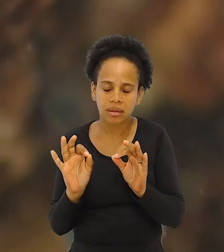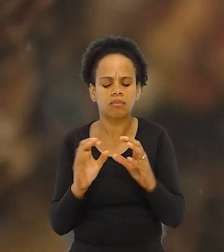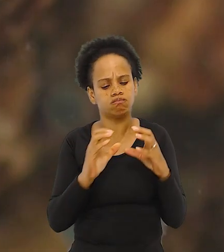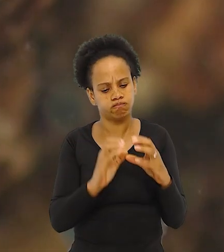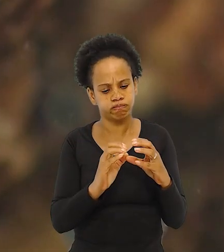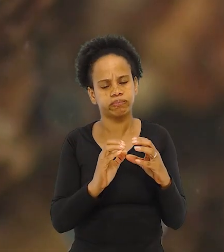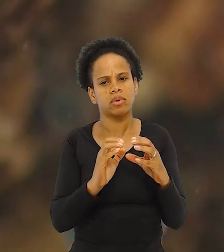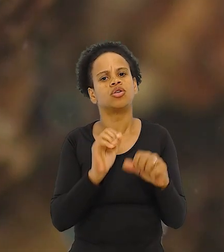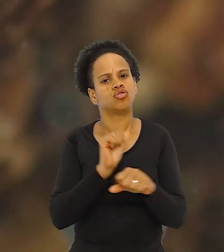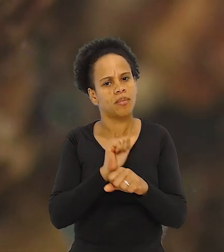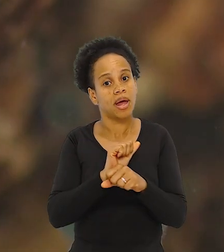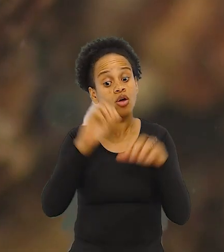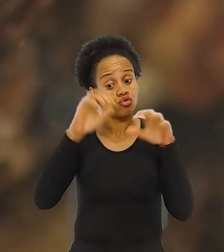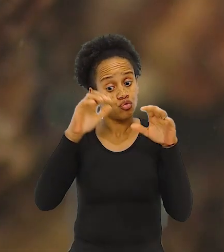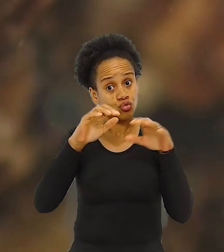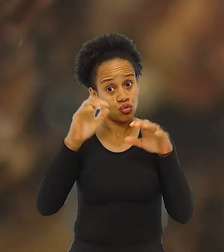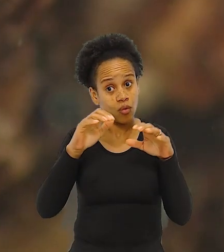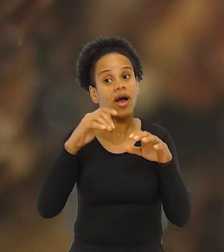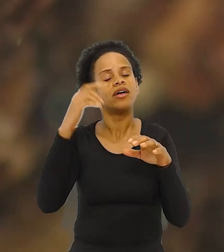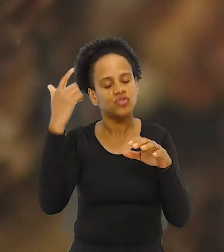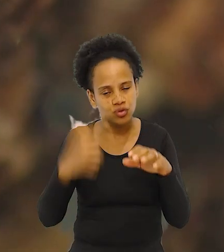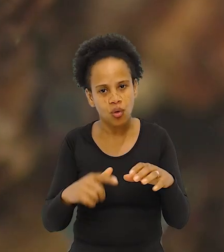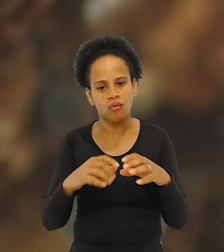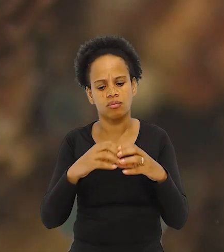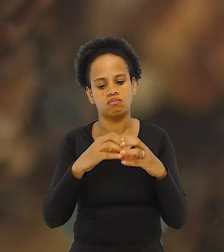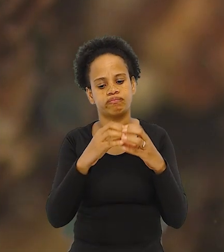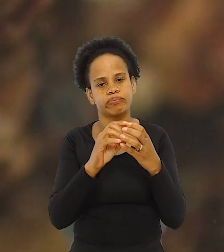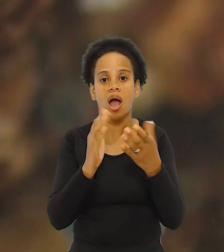quando novamente alguns eclodirão.